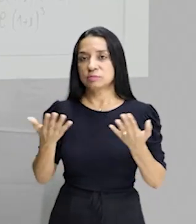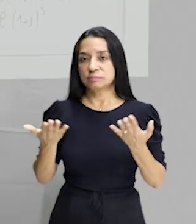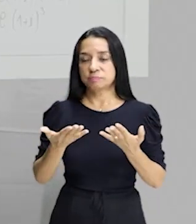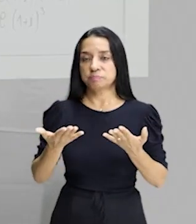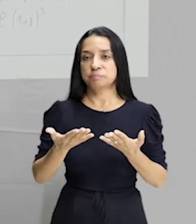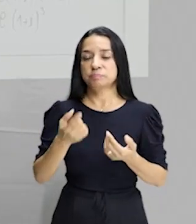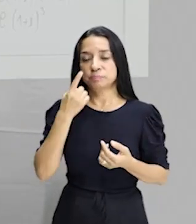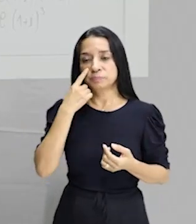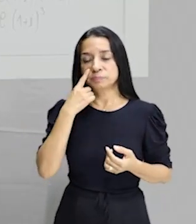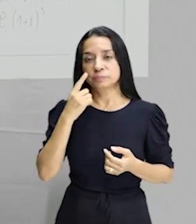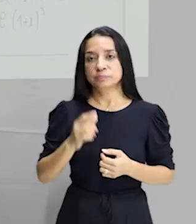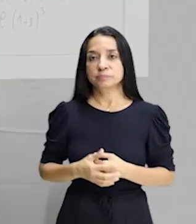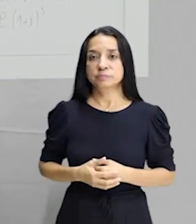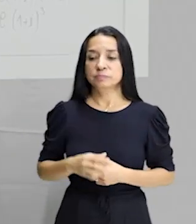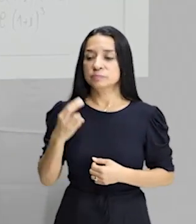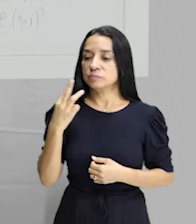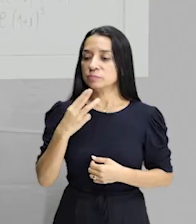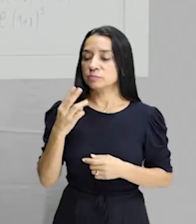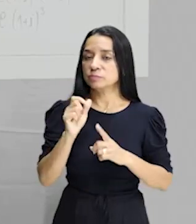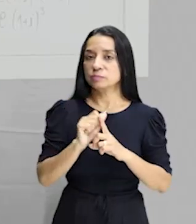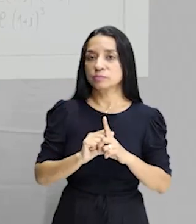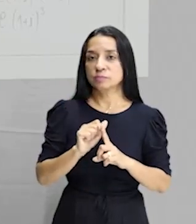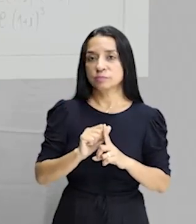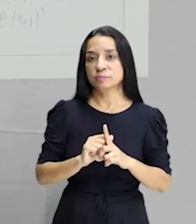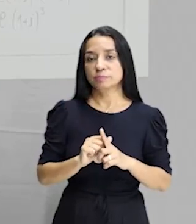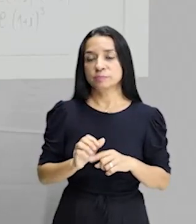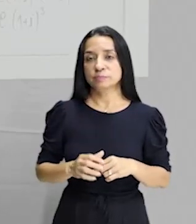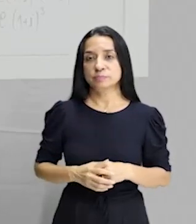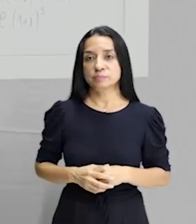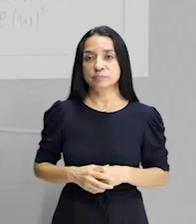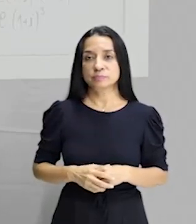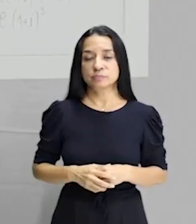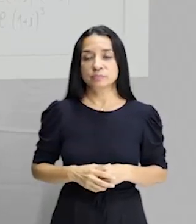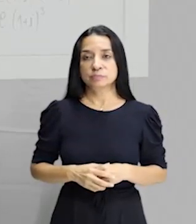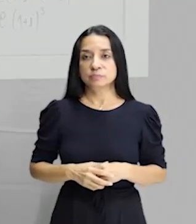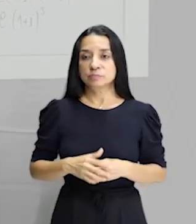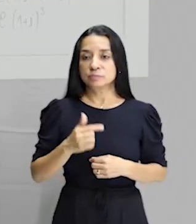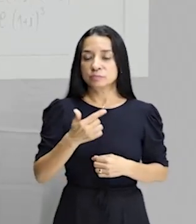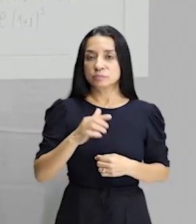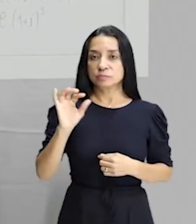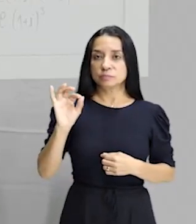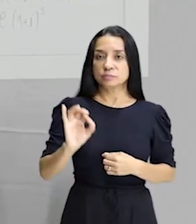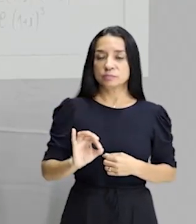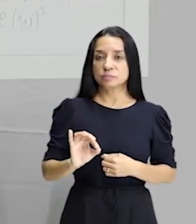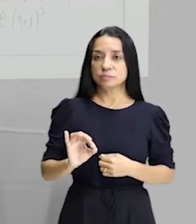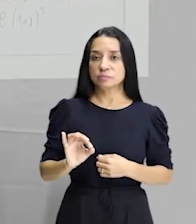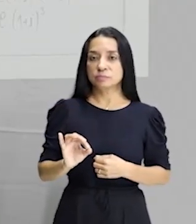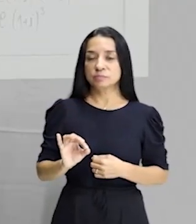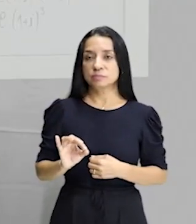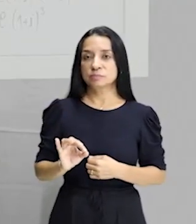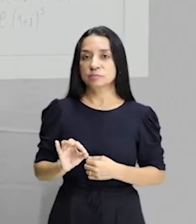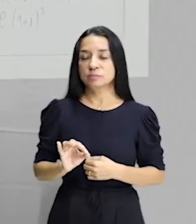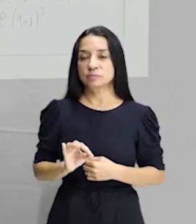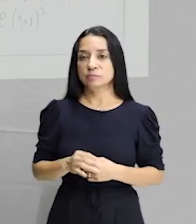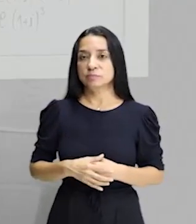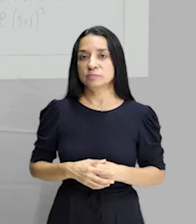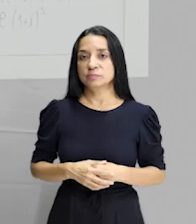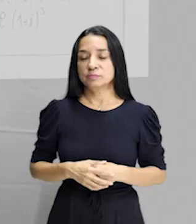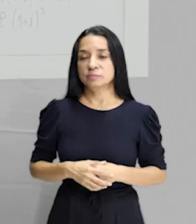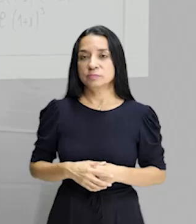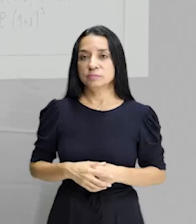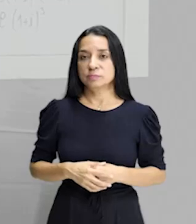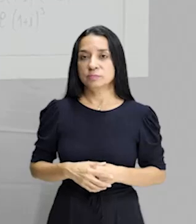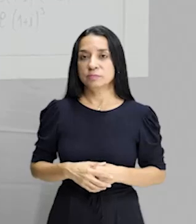aqui esse terceiro mês terceiro mês vai ser dois por cento 2%